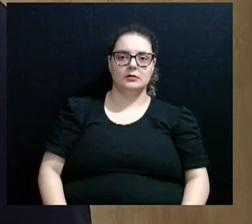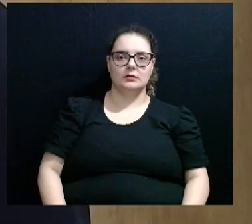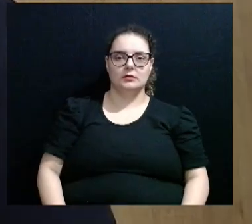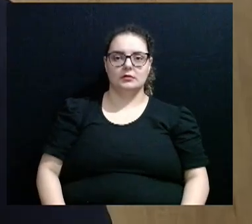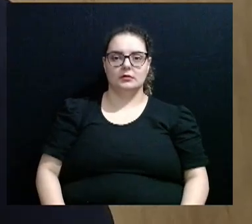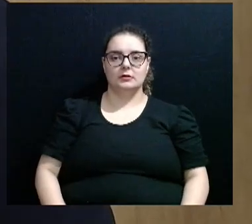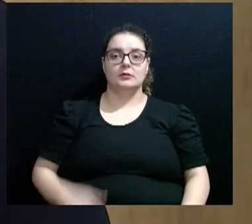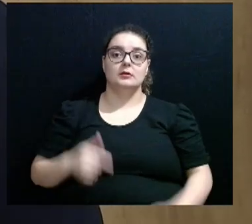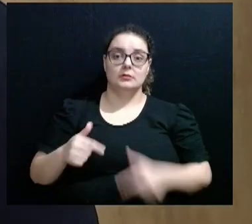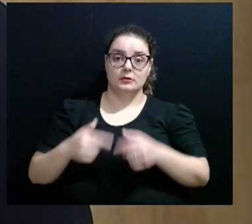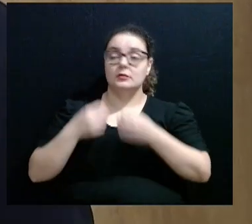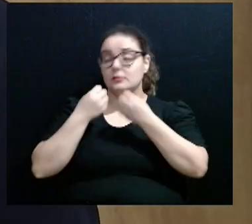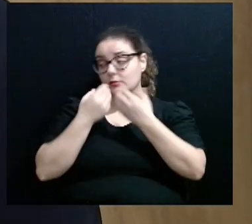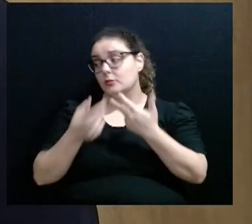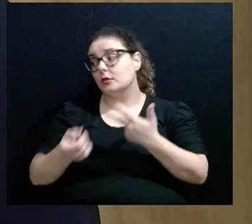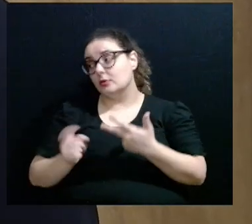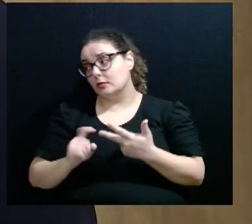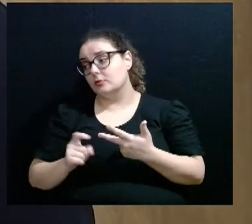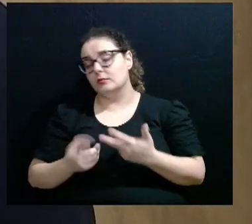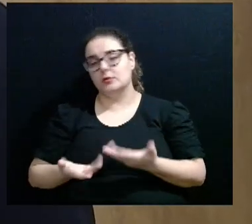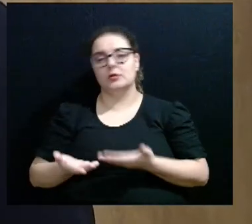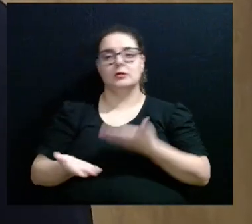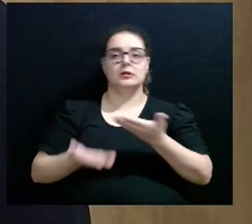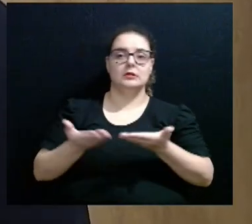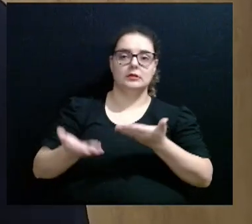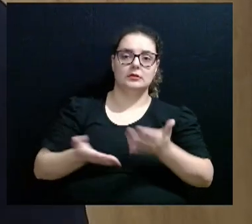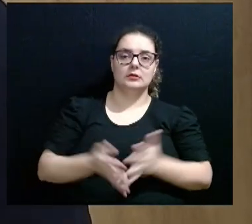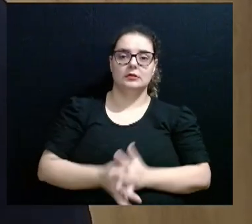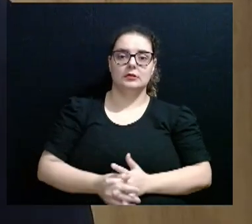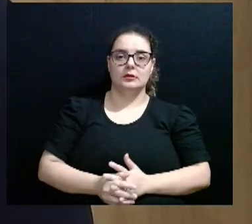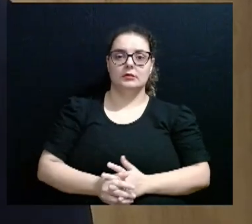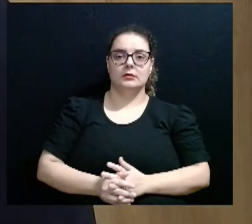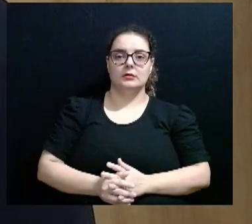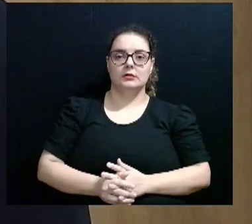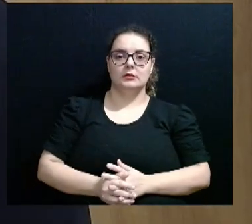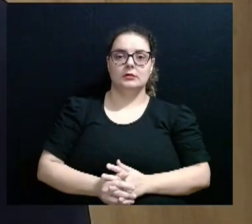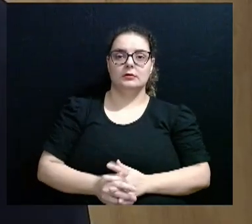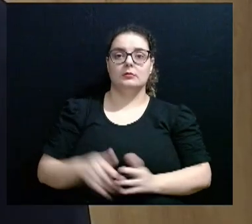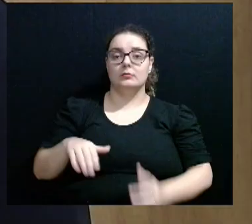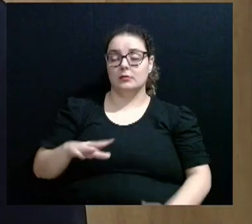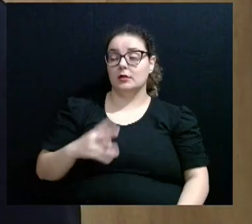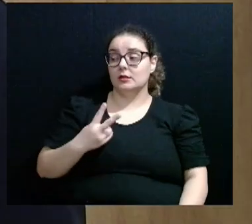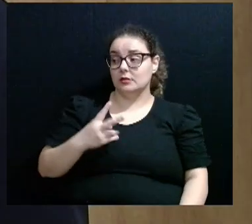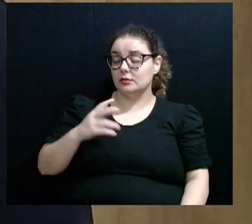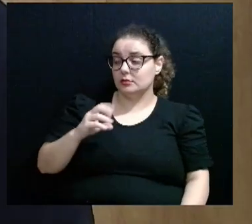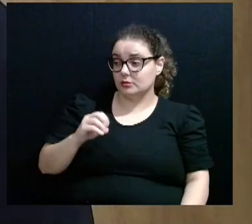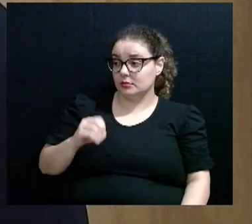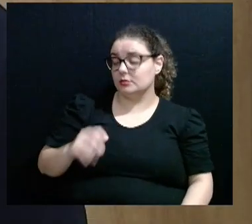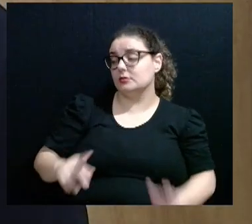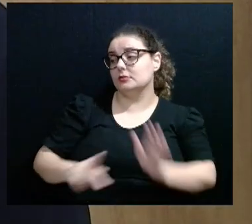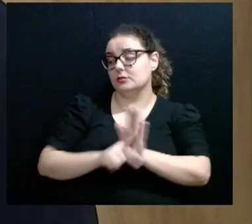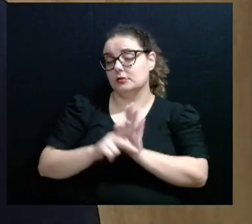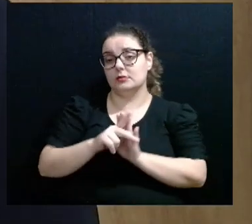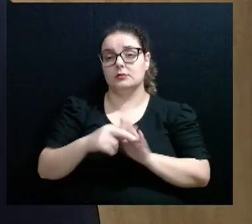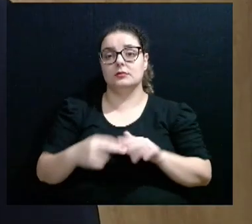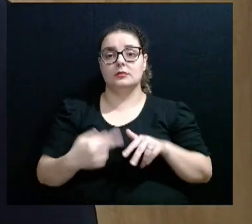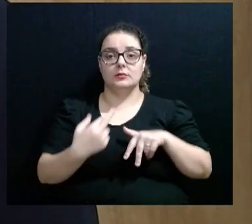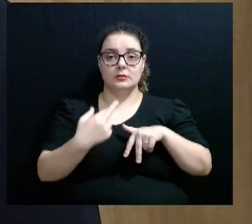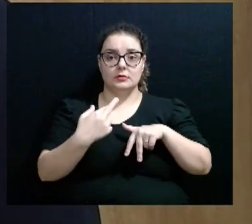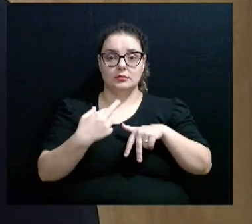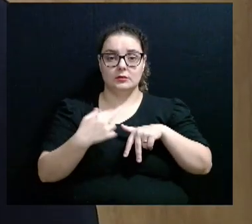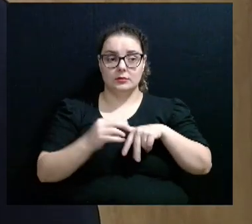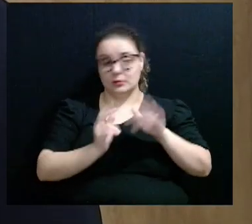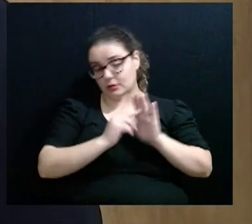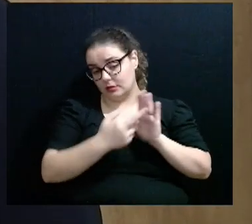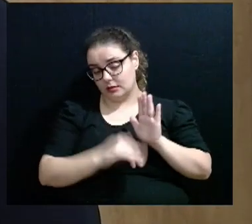o executivo. Relatamos só da minha autoria foram mais de 200 projetos relatados aí na Comissão de Educação. A